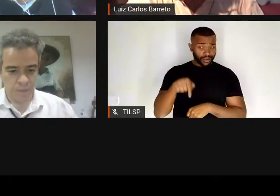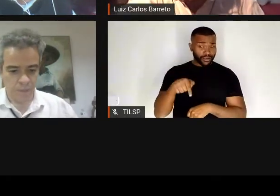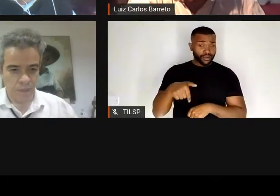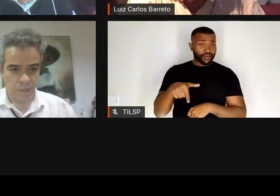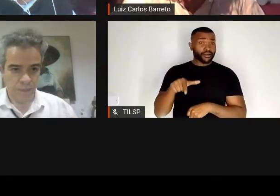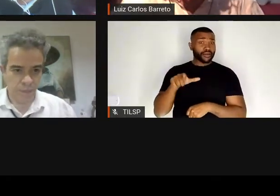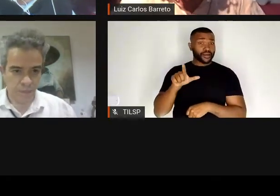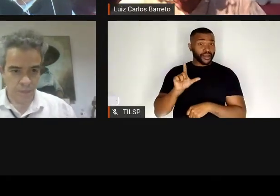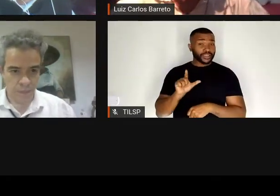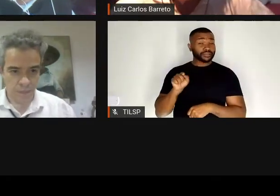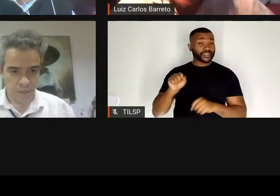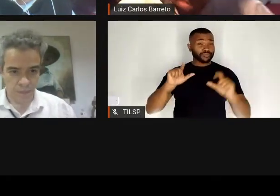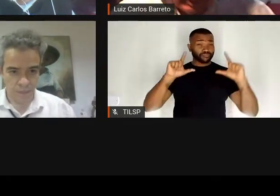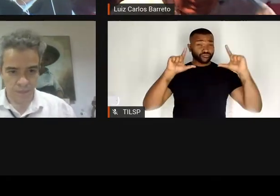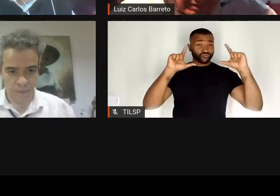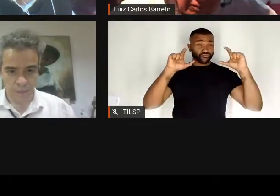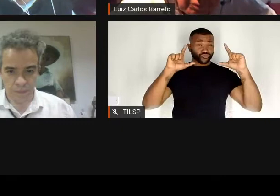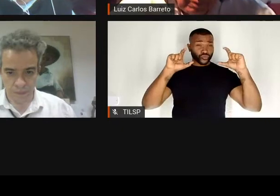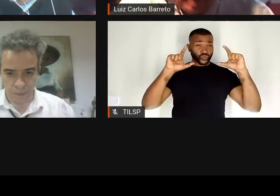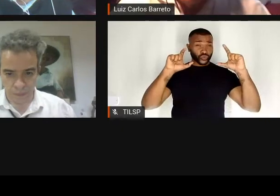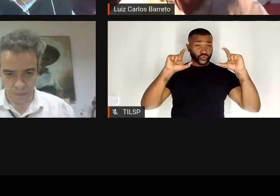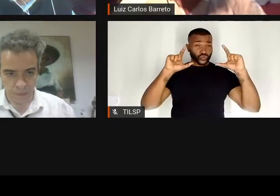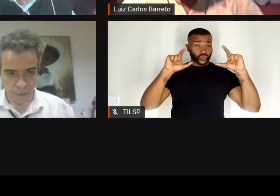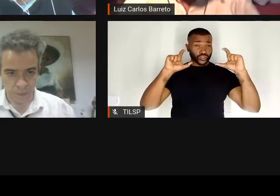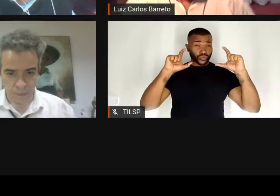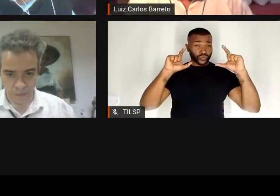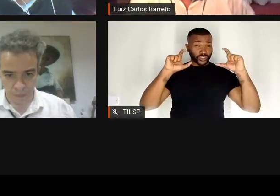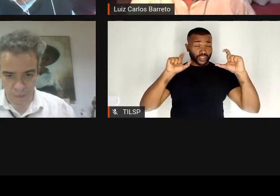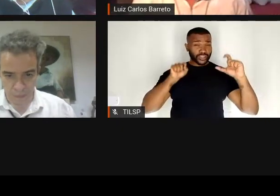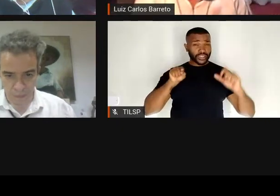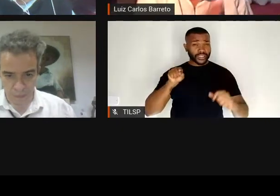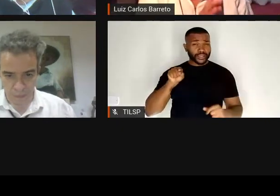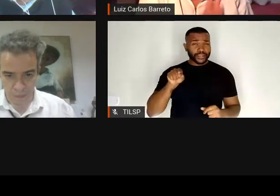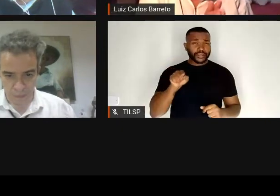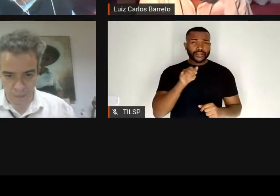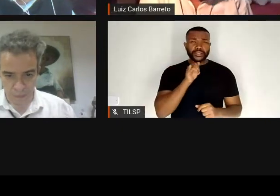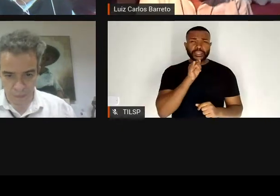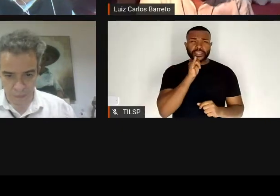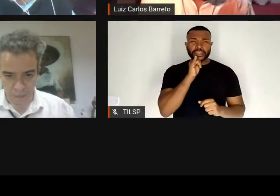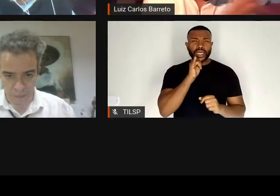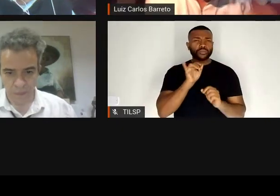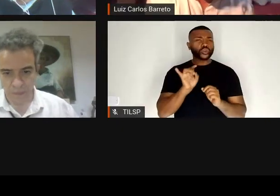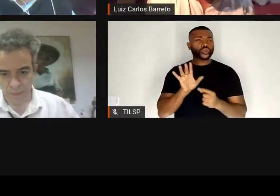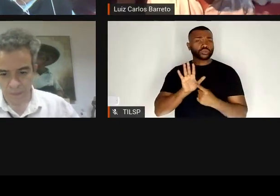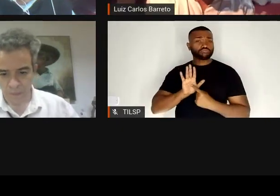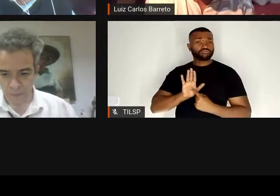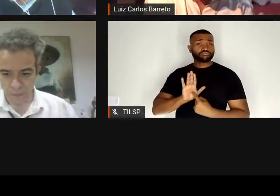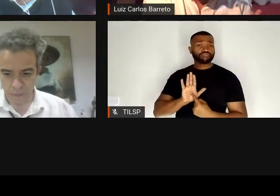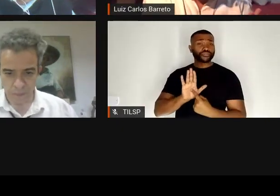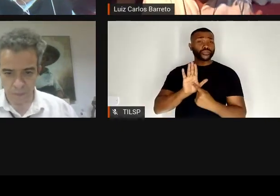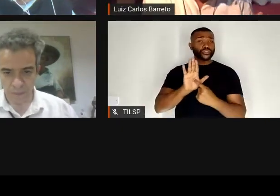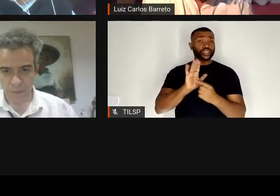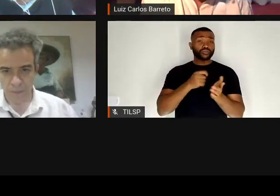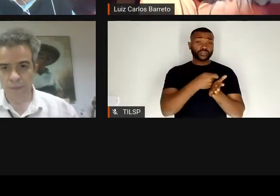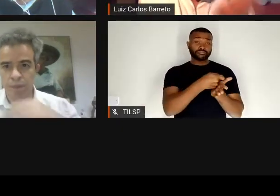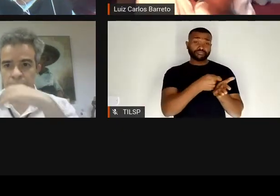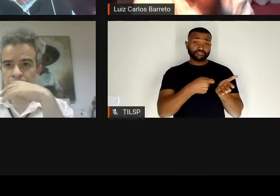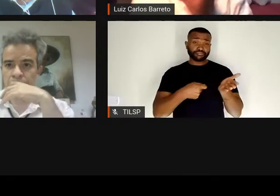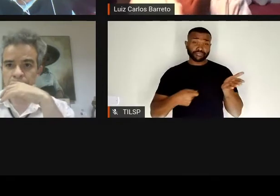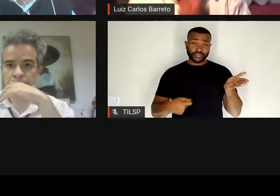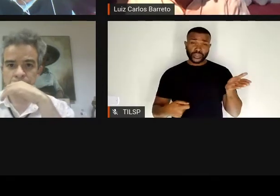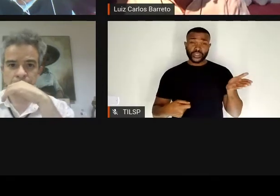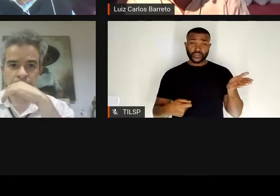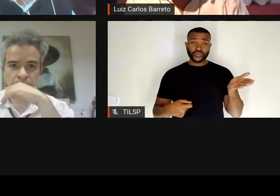a fotografia era uma simples ilustração de um texto. E